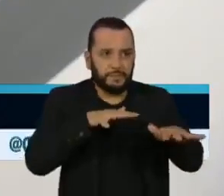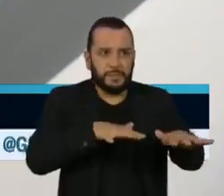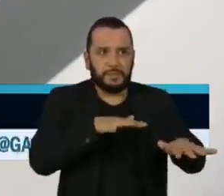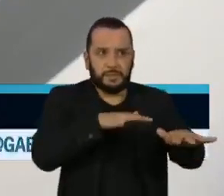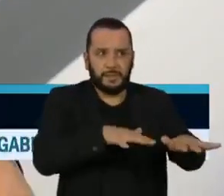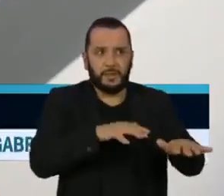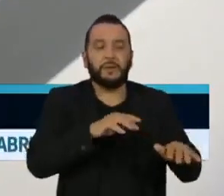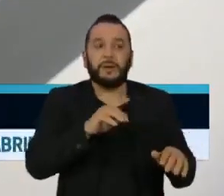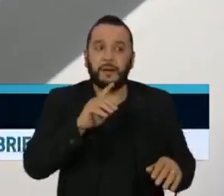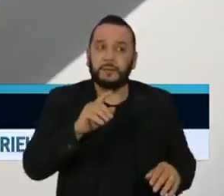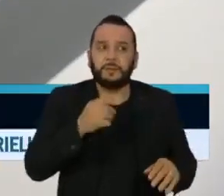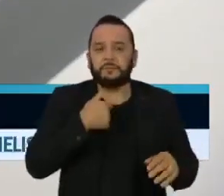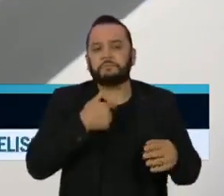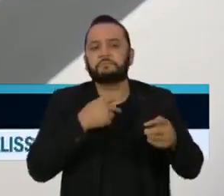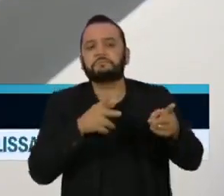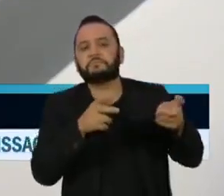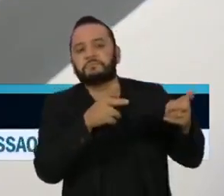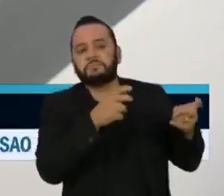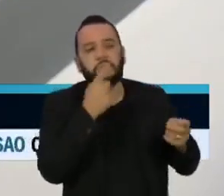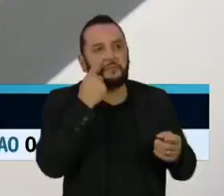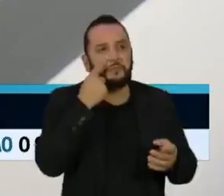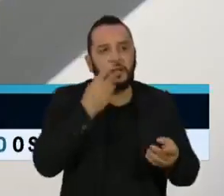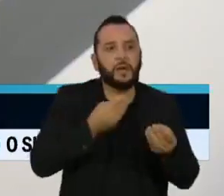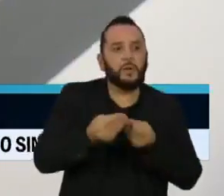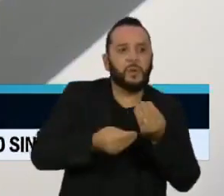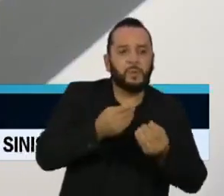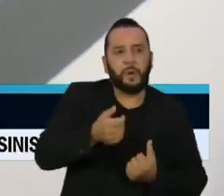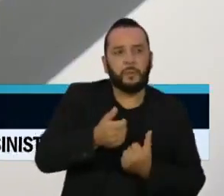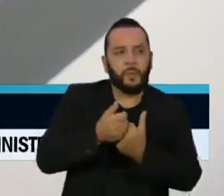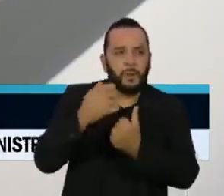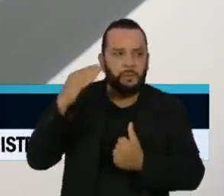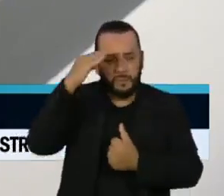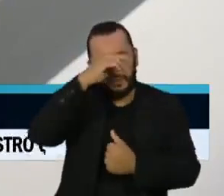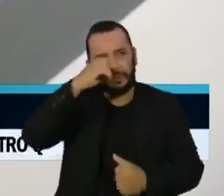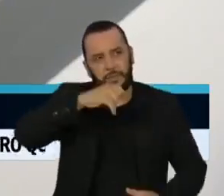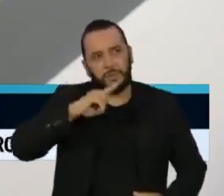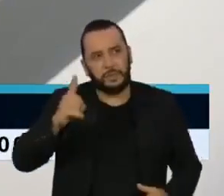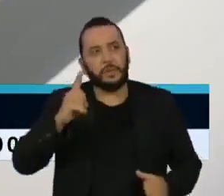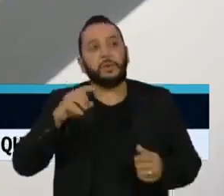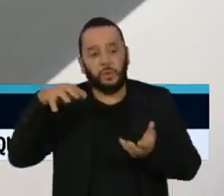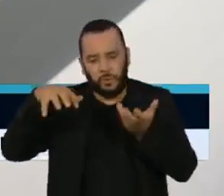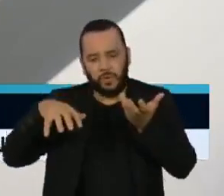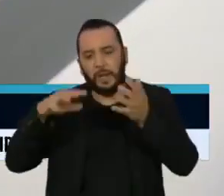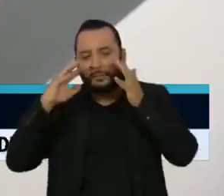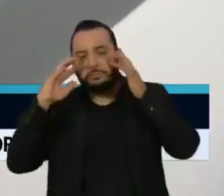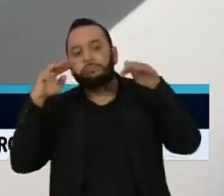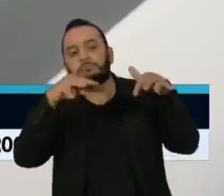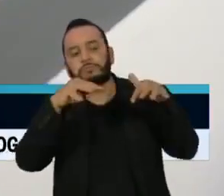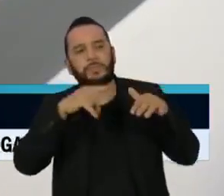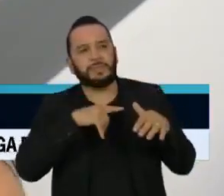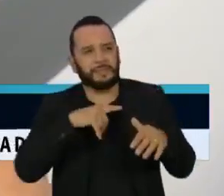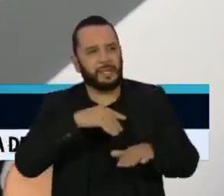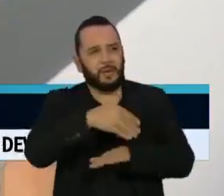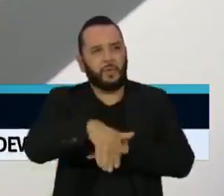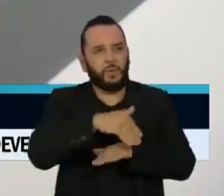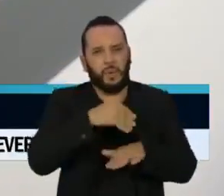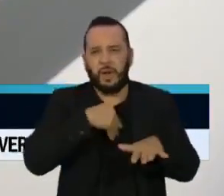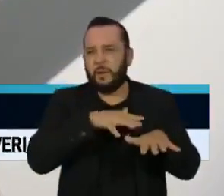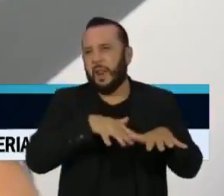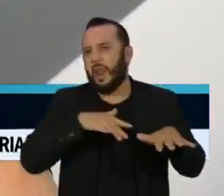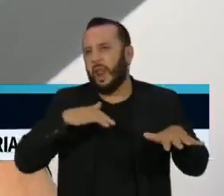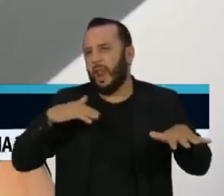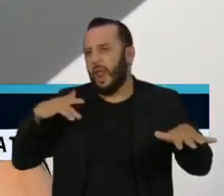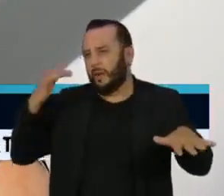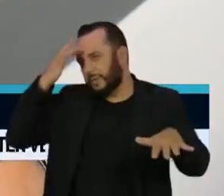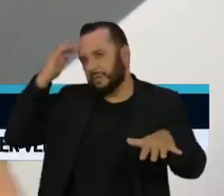não o apoio o presidente mais do que qualquer outro setor econômico as manifestações servem para o congresso ficar de olho se você tem ruas caudalosas